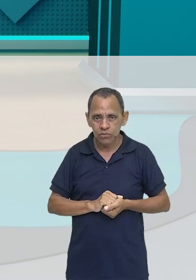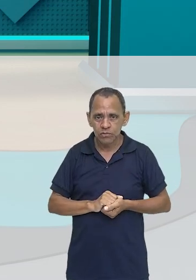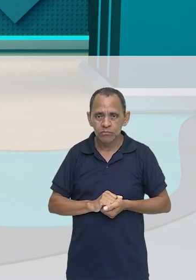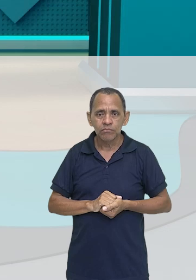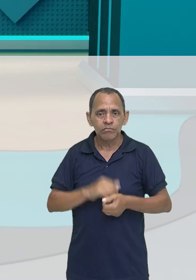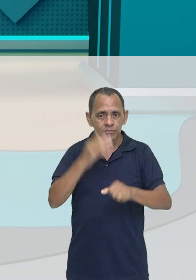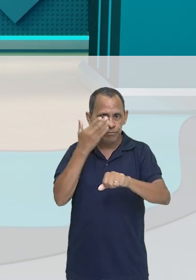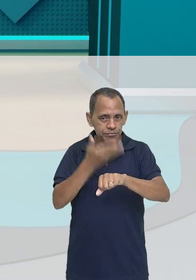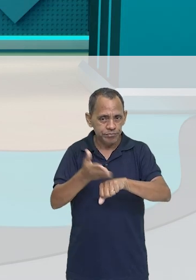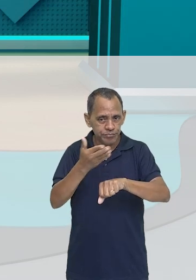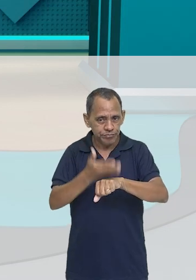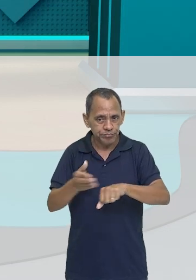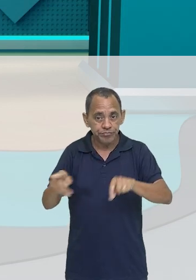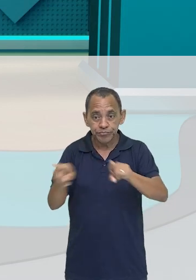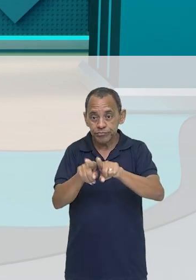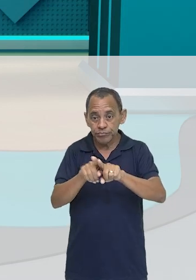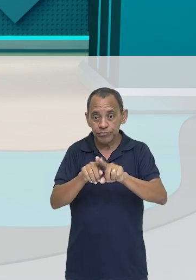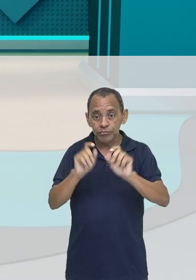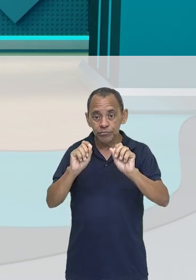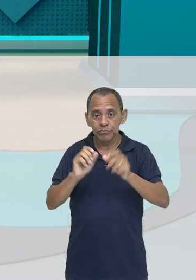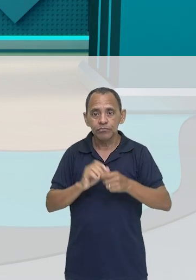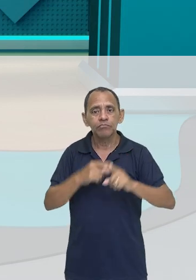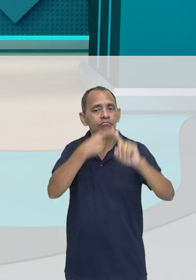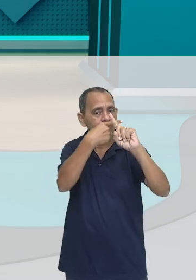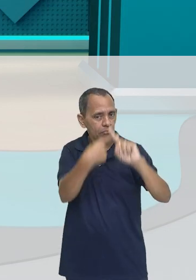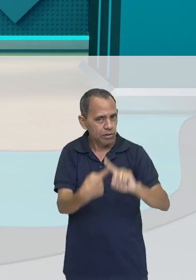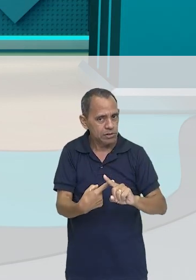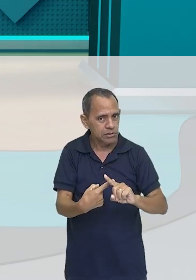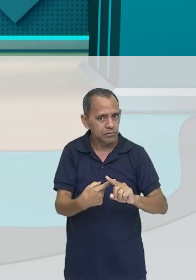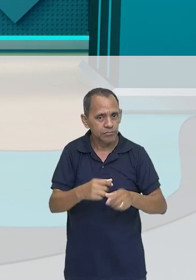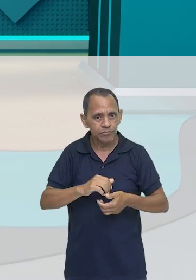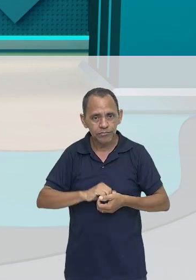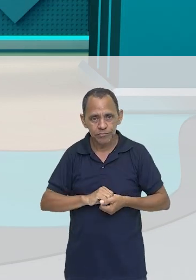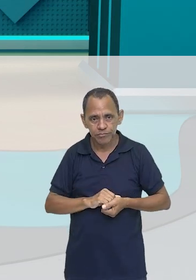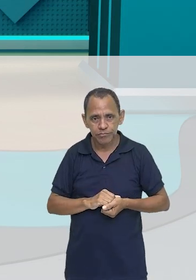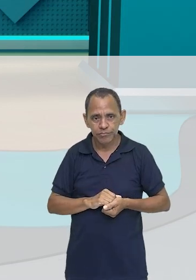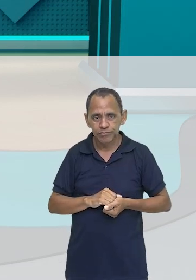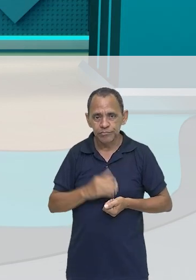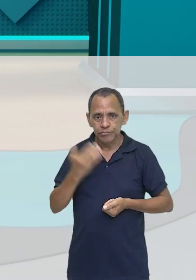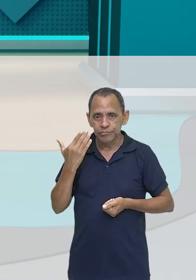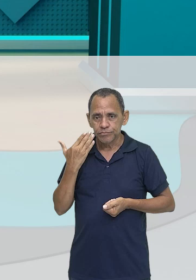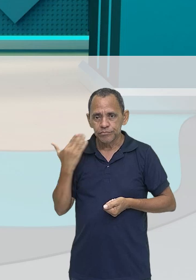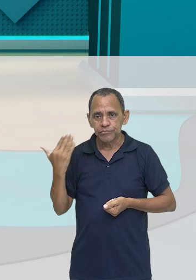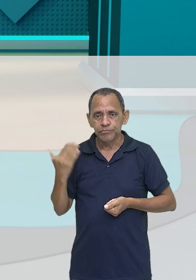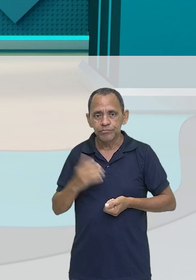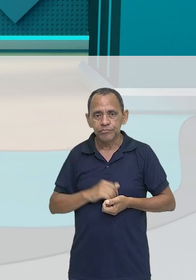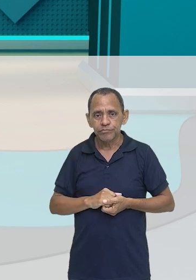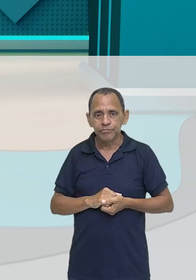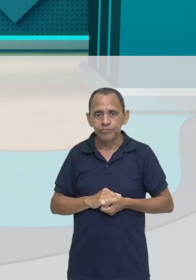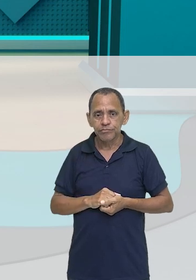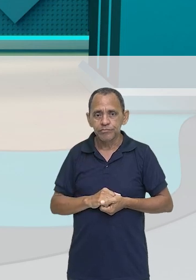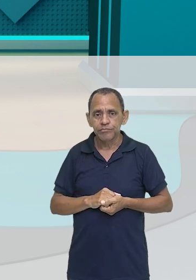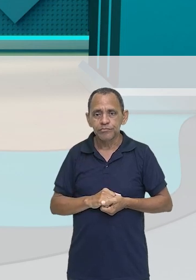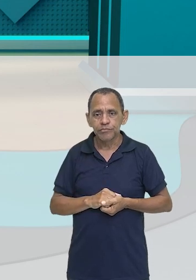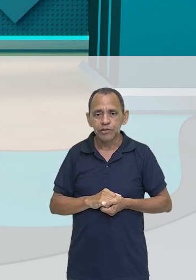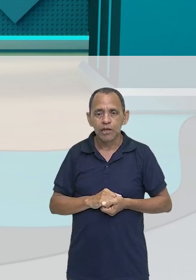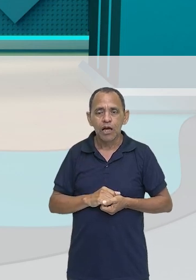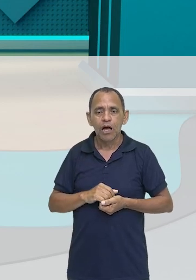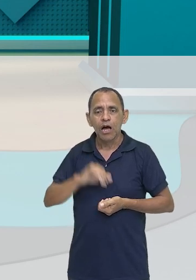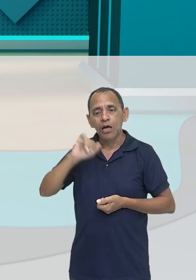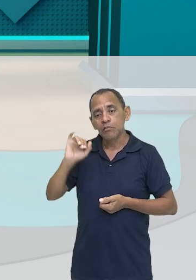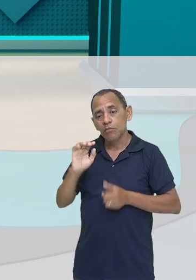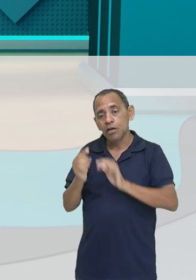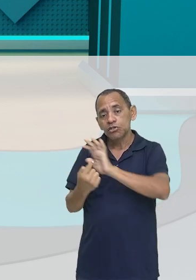prática, quanto para o quê? Para o combate, tá certo? Então, vamos observar. Já mostro aqui para vocês